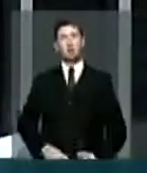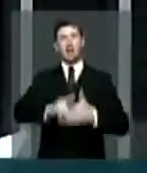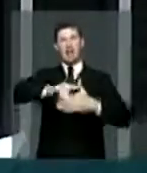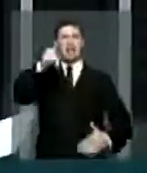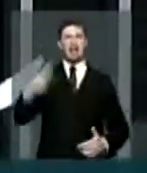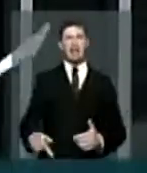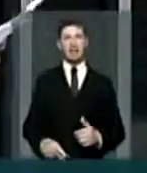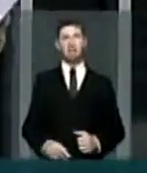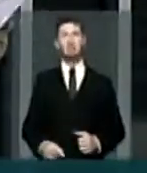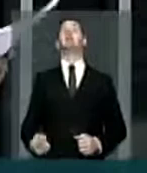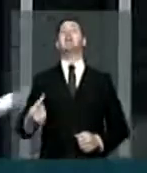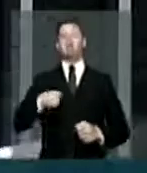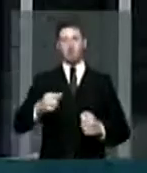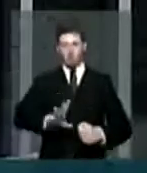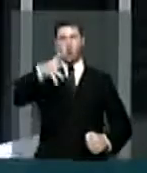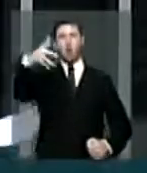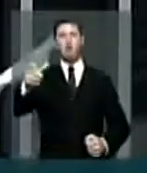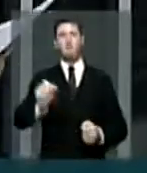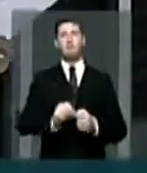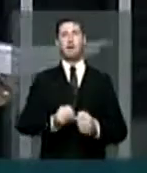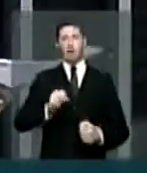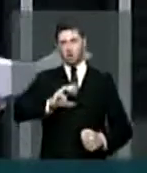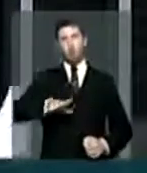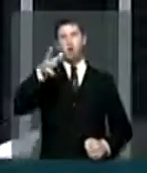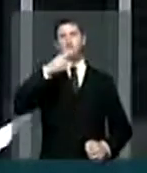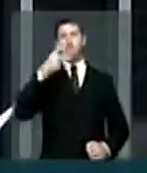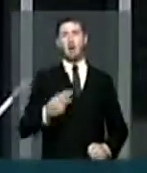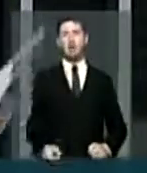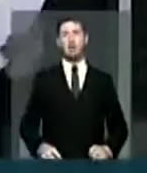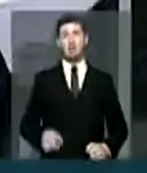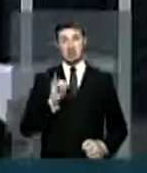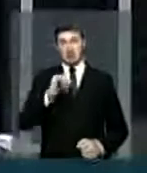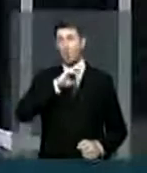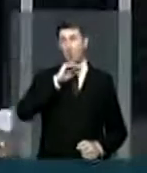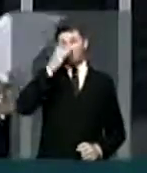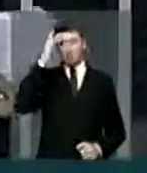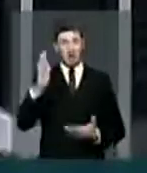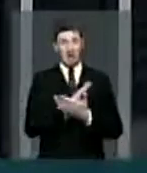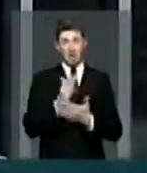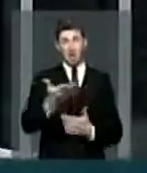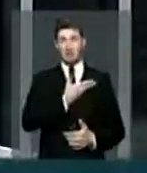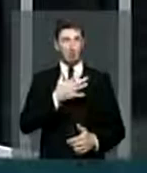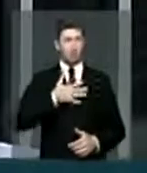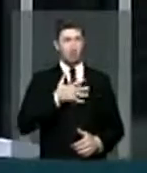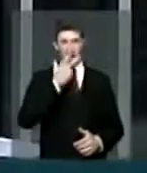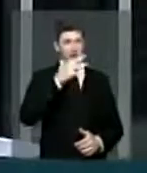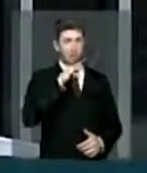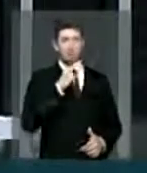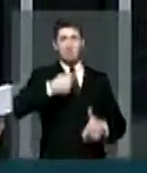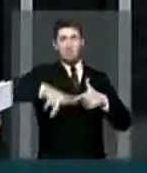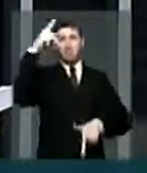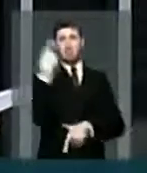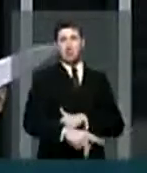representantes. E isso eu faço com muita coragem e com muita ousadia. Se desagrado alguns companheiros nos meus pronunciamentos,